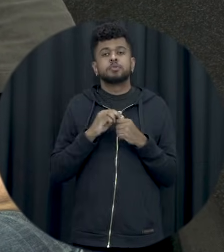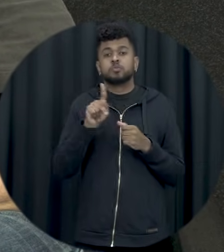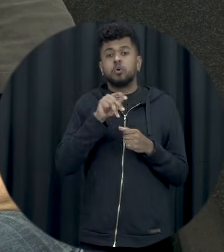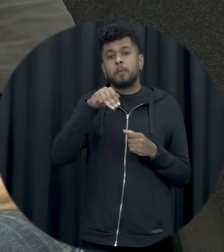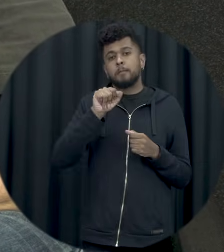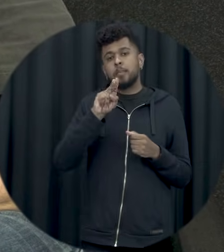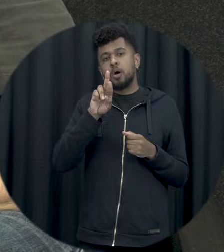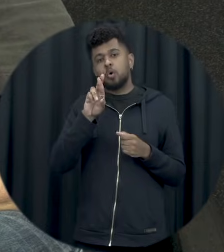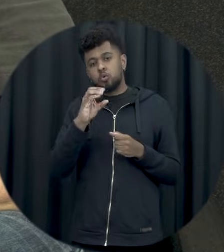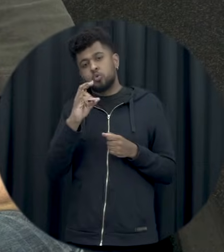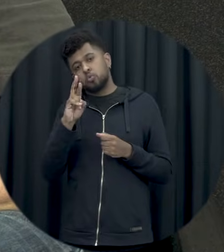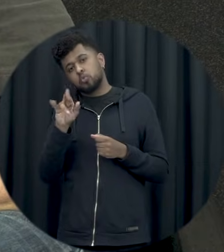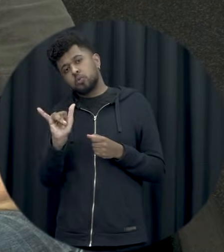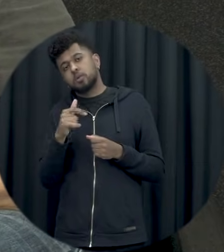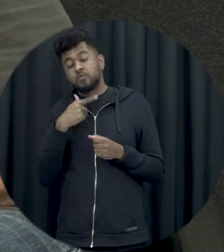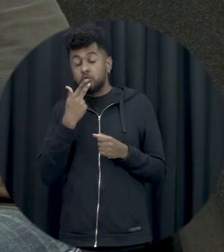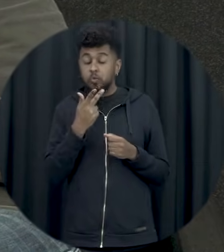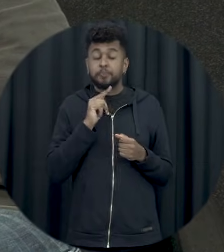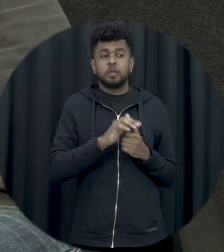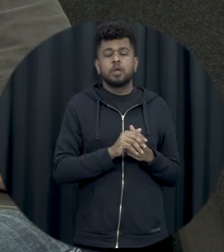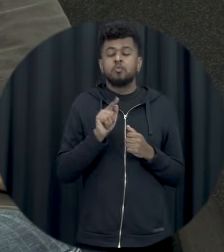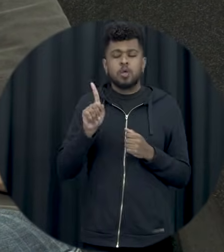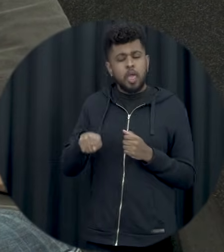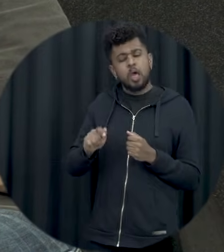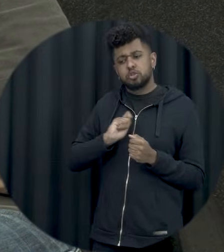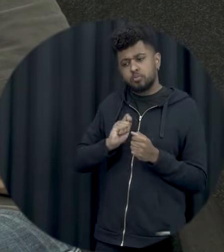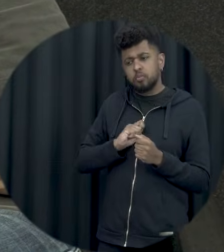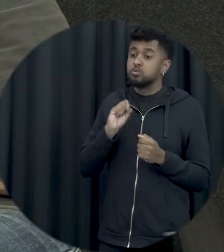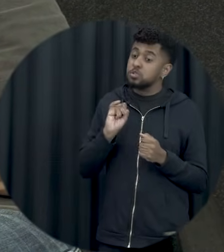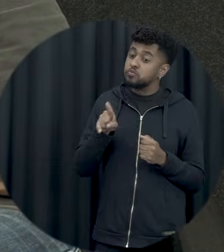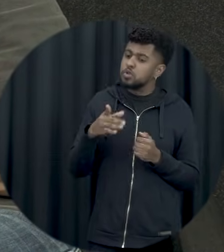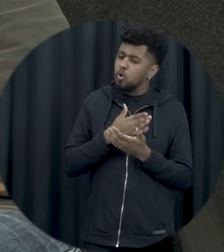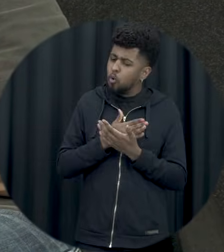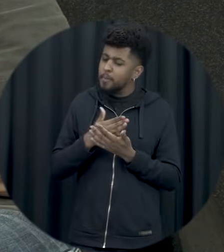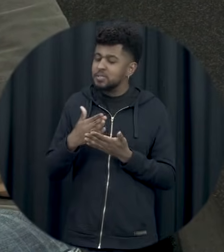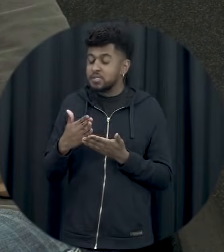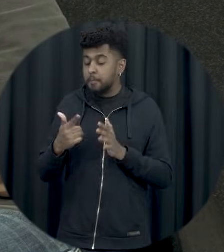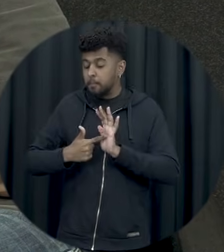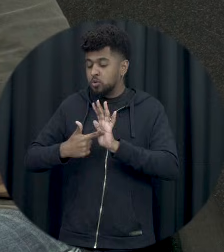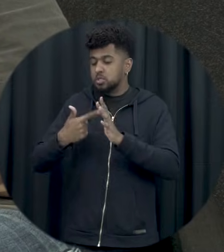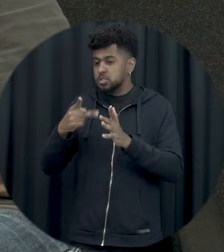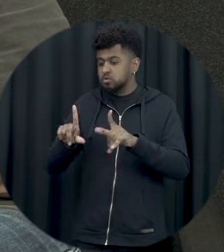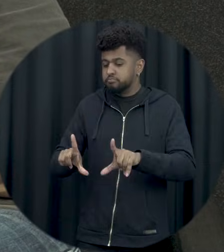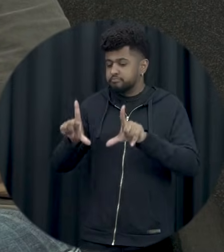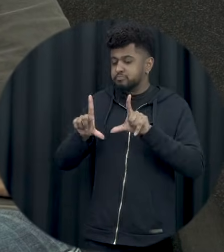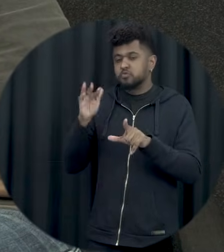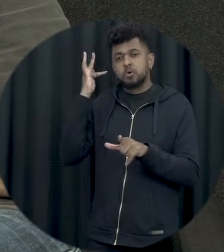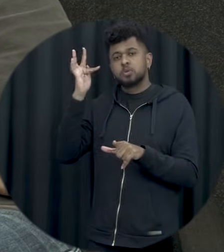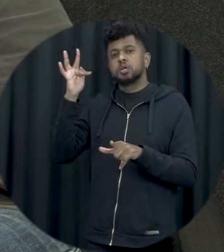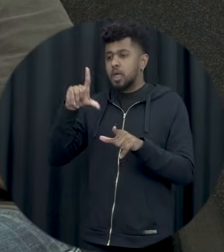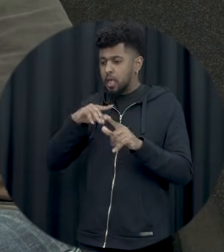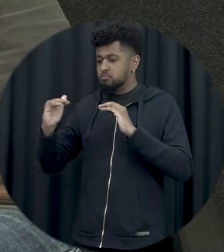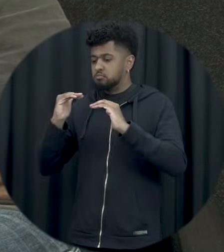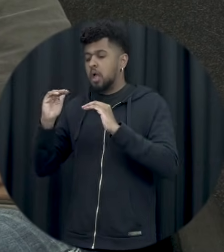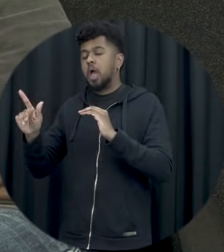me disse: André, você é antropólogo, se você começar a demonstrar que o seu diploma de graduação equivale a um diploma de